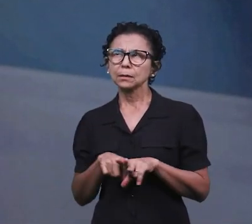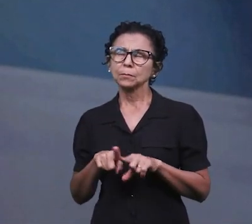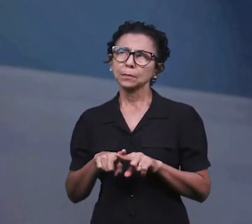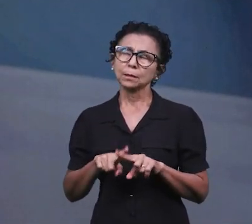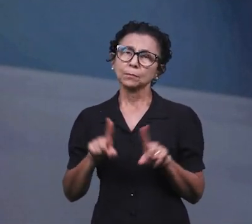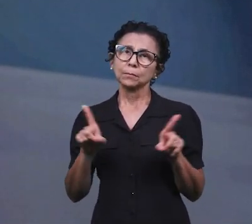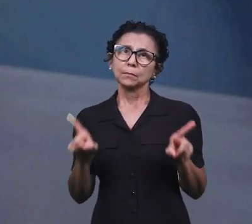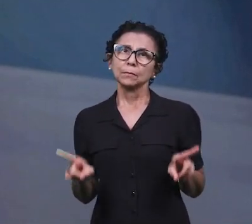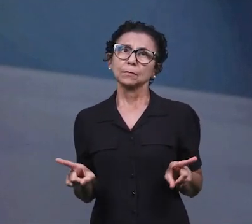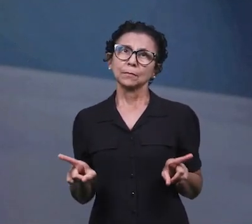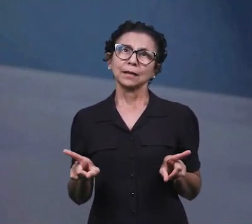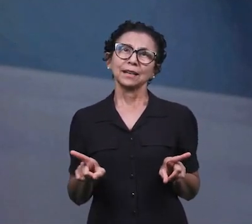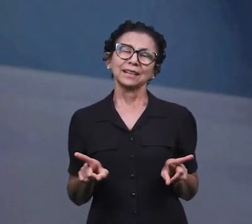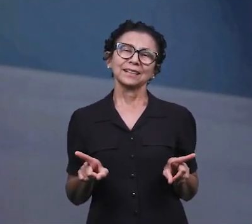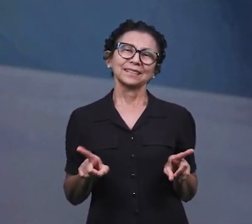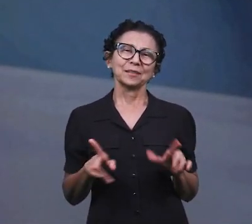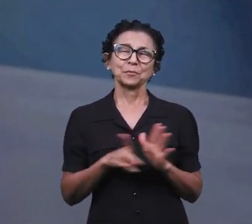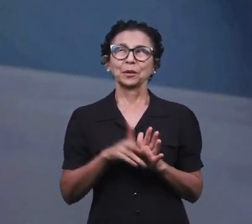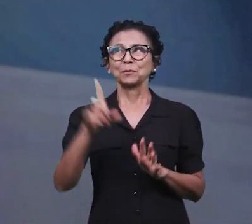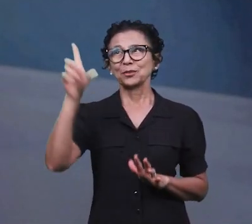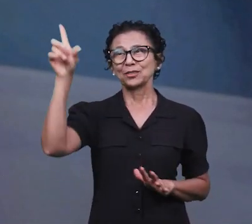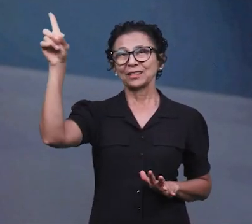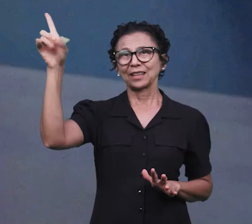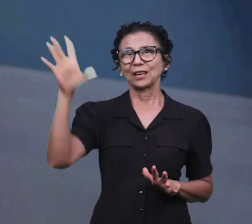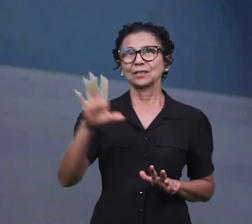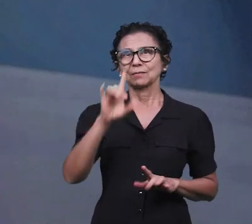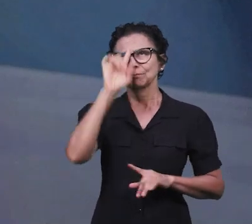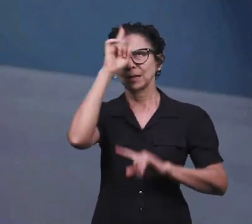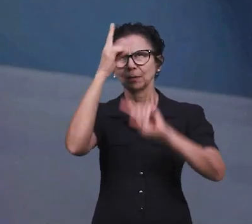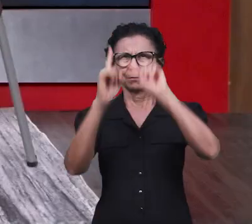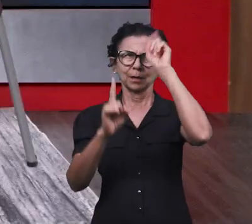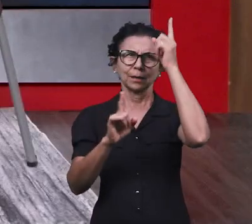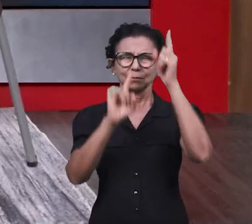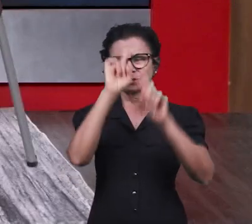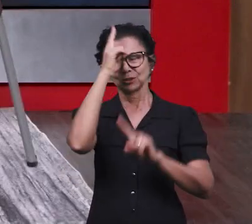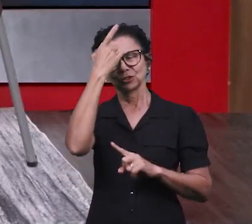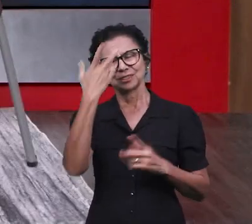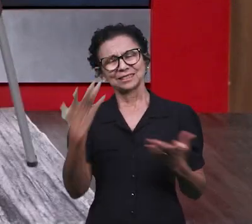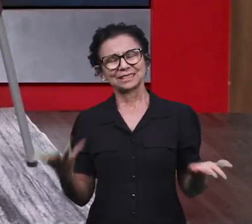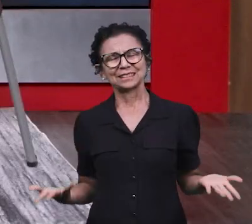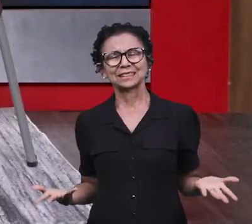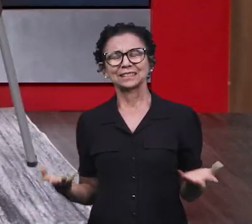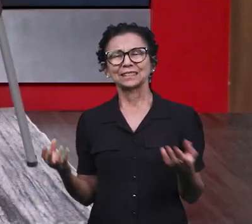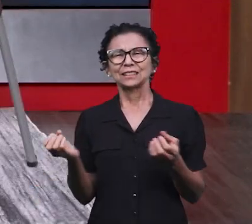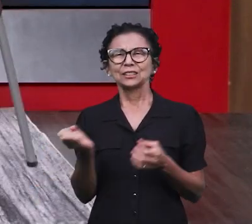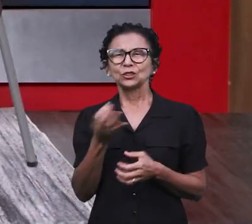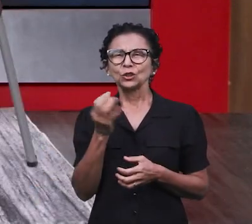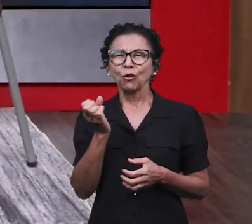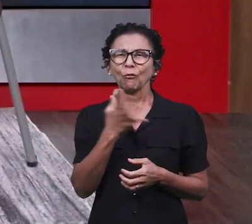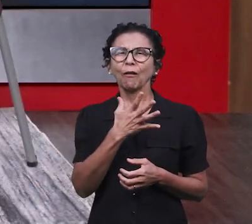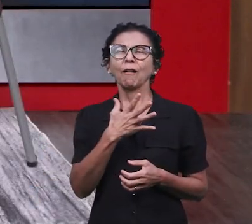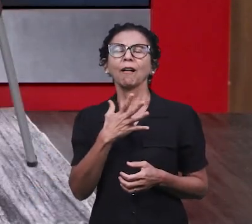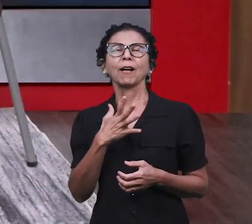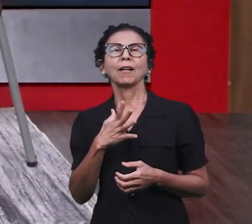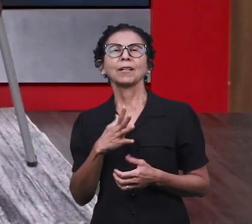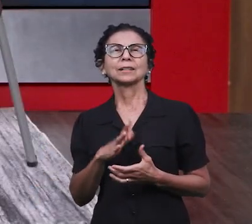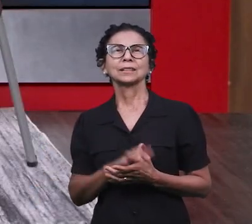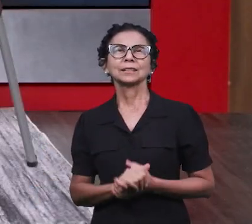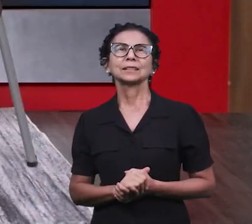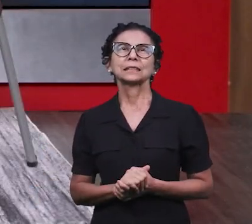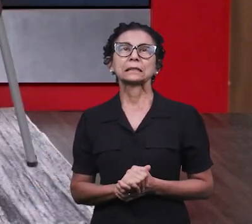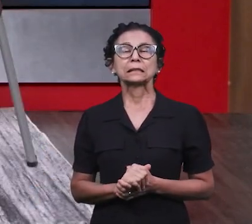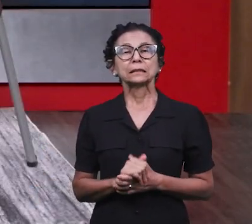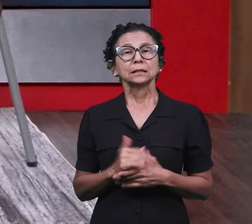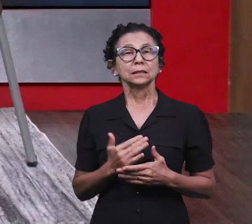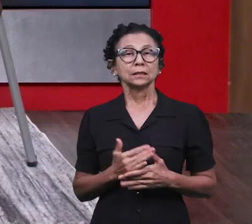né? Que tem a criatividade, ela tem um poder de inovação, de persuasão que a inteligência artificial dificilmente vai